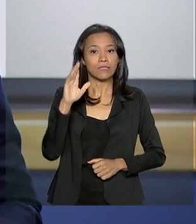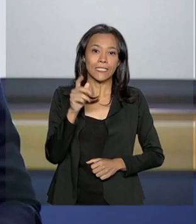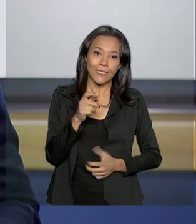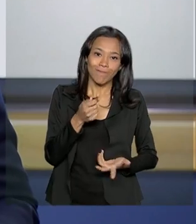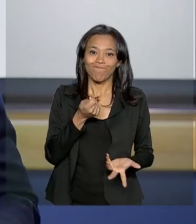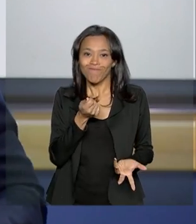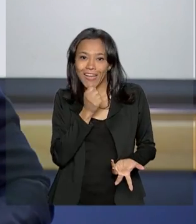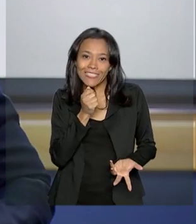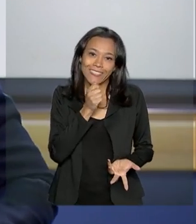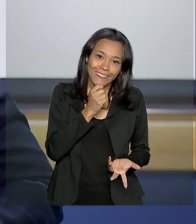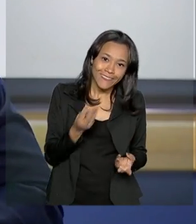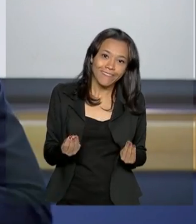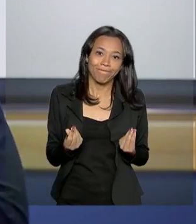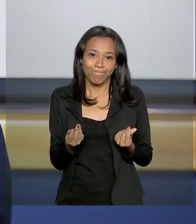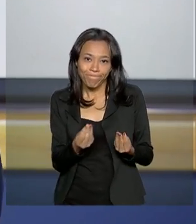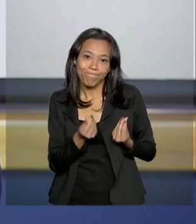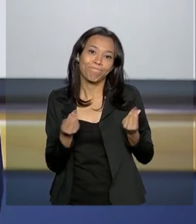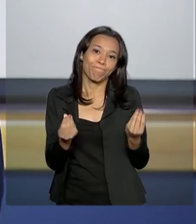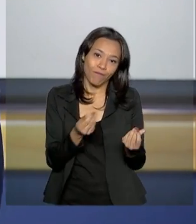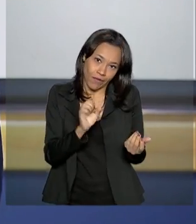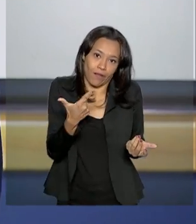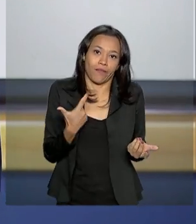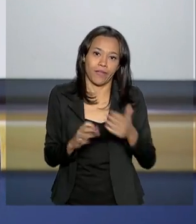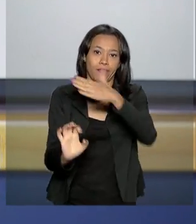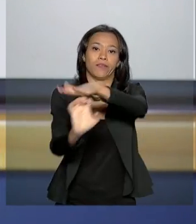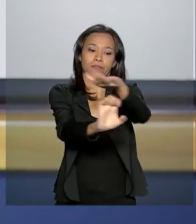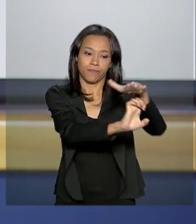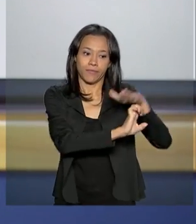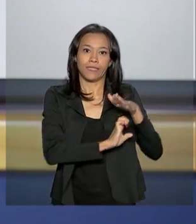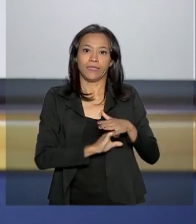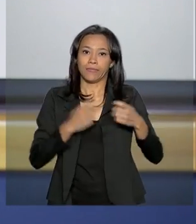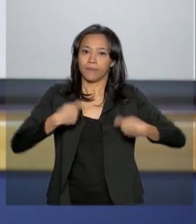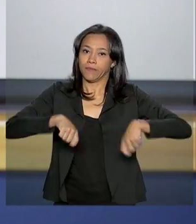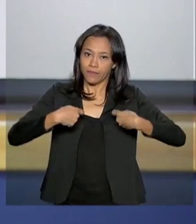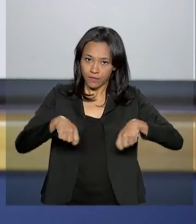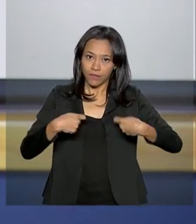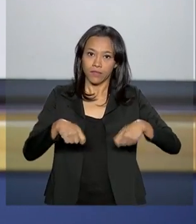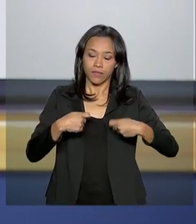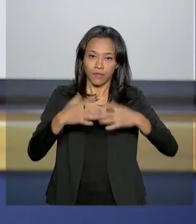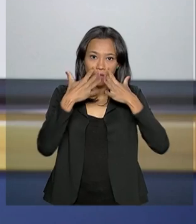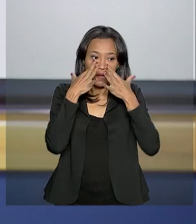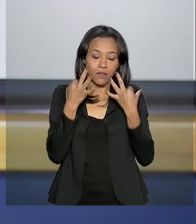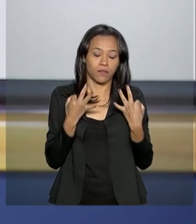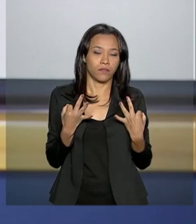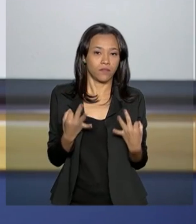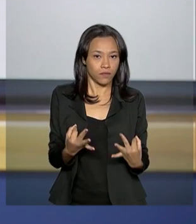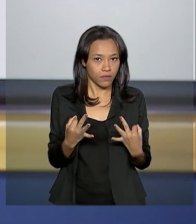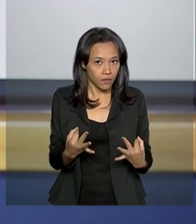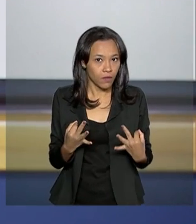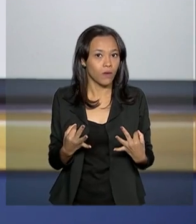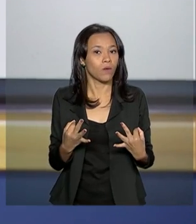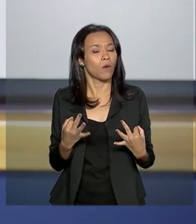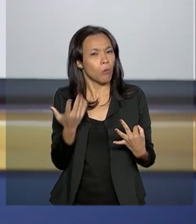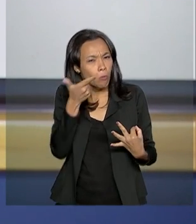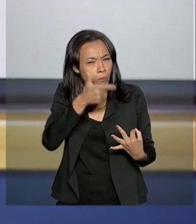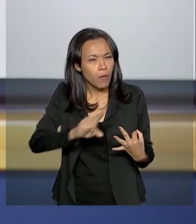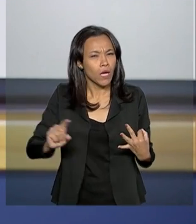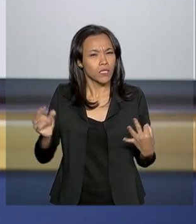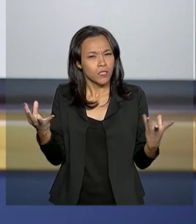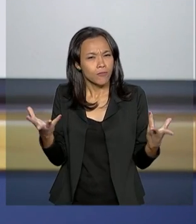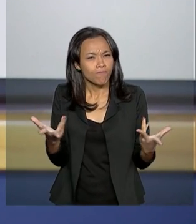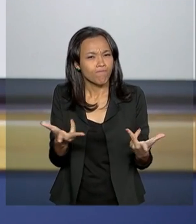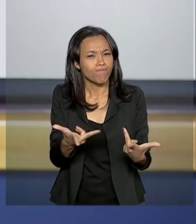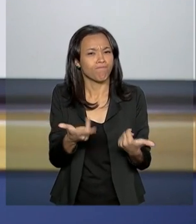atendimento dos consumidores é algo que as empresas de termos de comunicações precisam efetivamente se atentar com mais afinco.